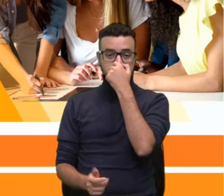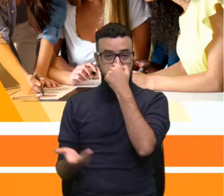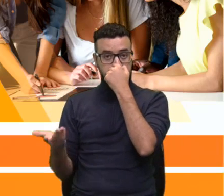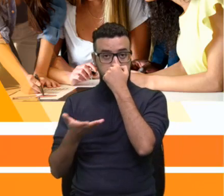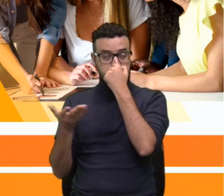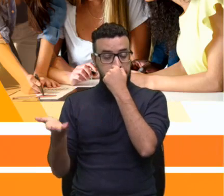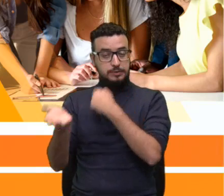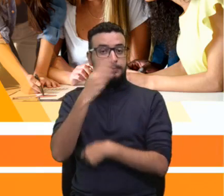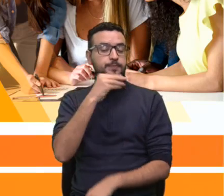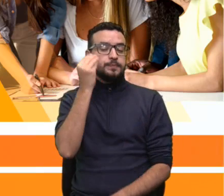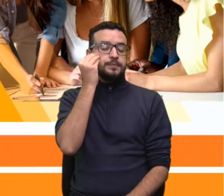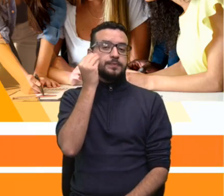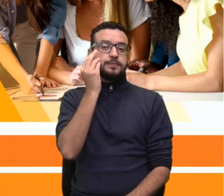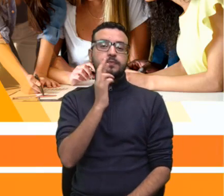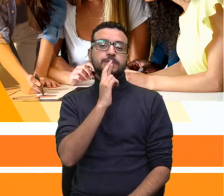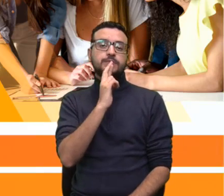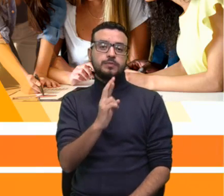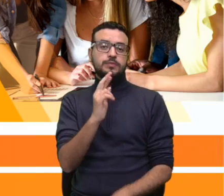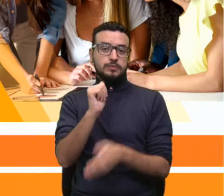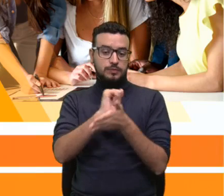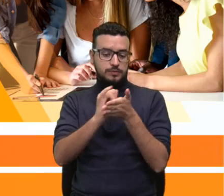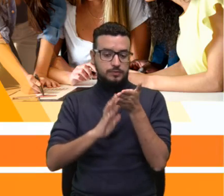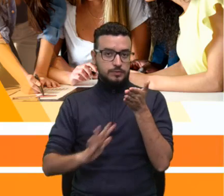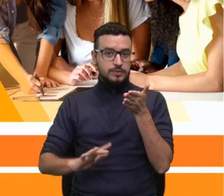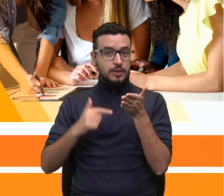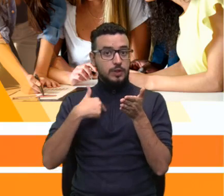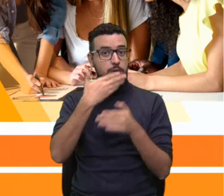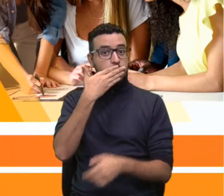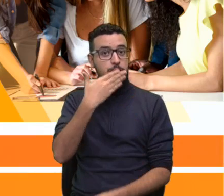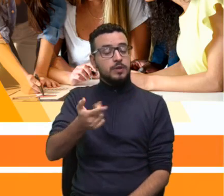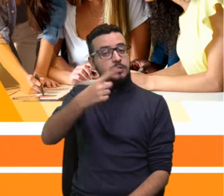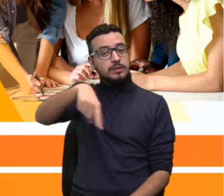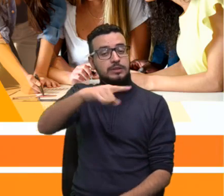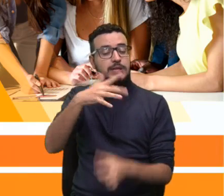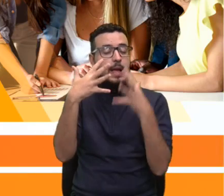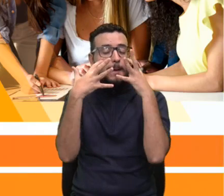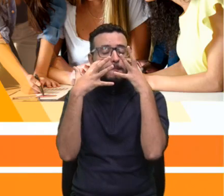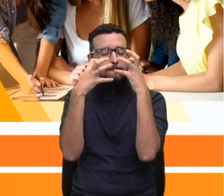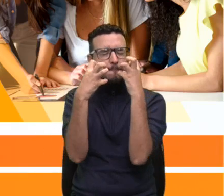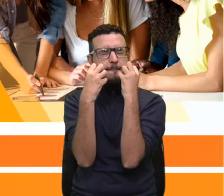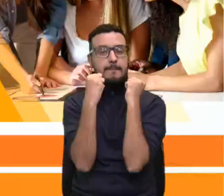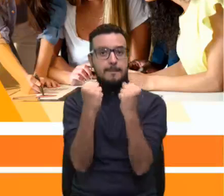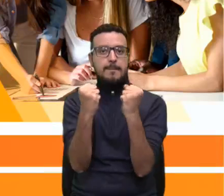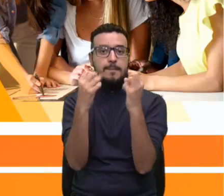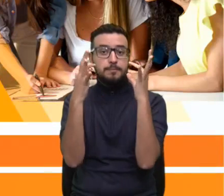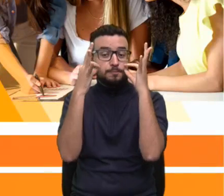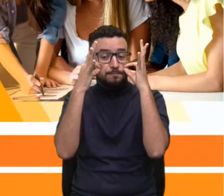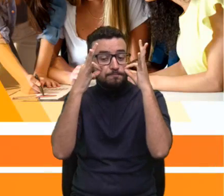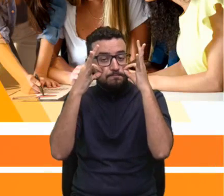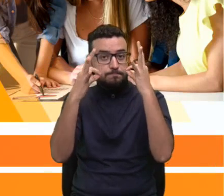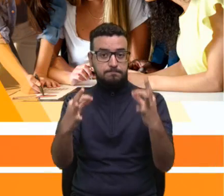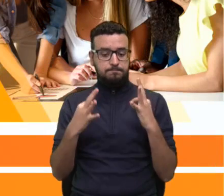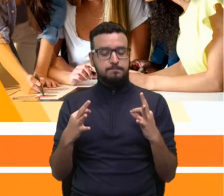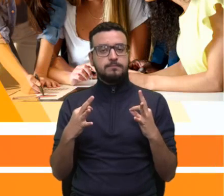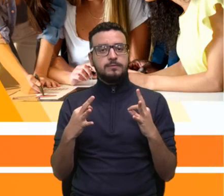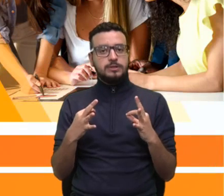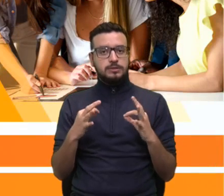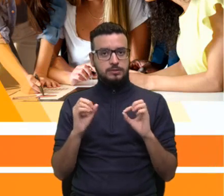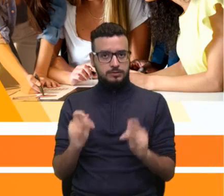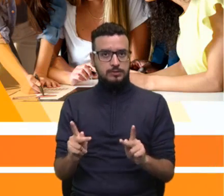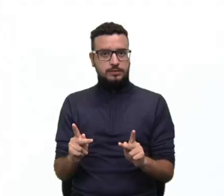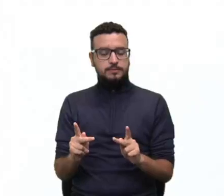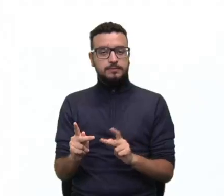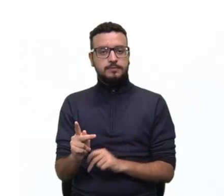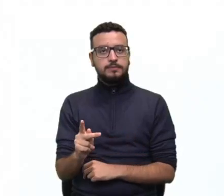Agora a gente vai tentar resolver um exercício, e aí eu peço para vocês muita atenção agora, tá?